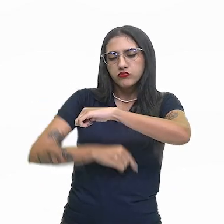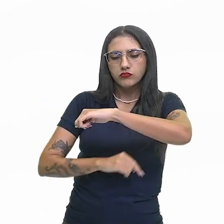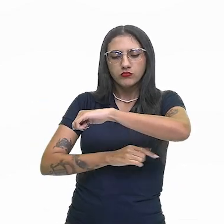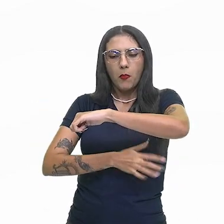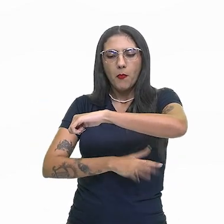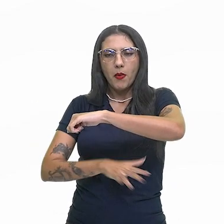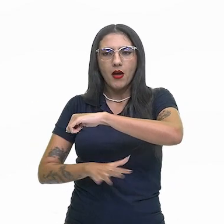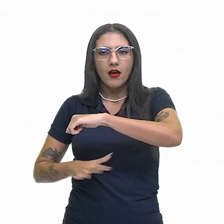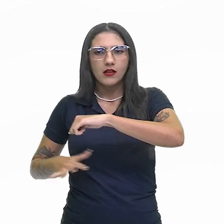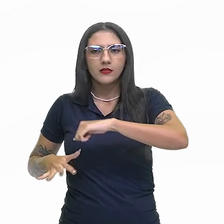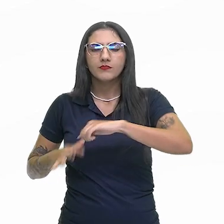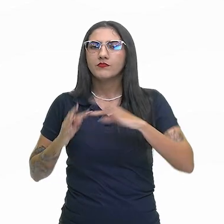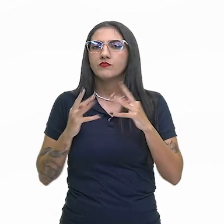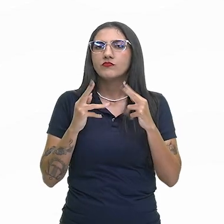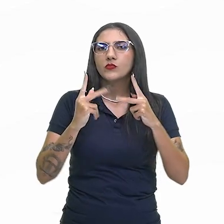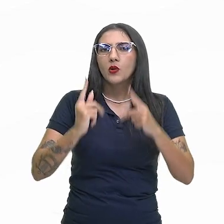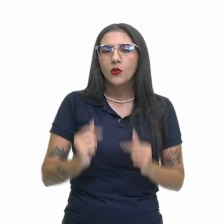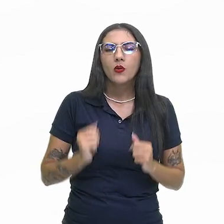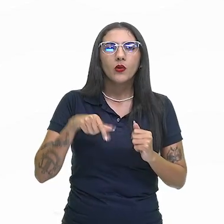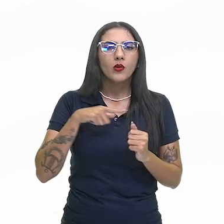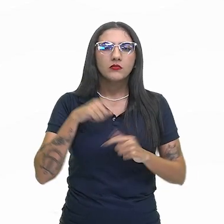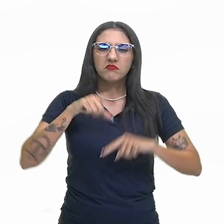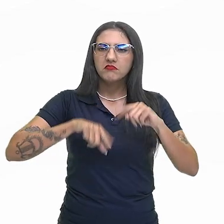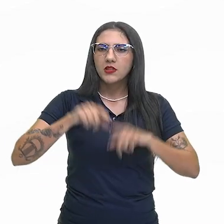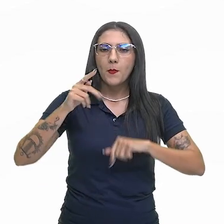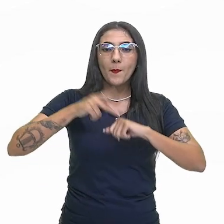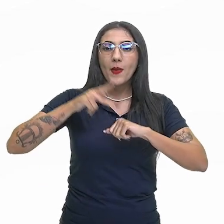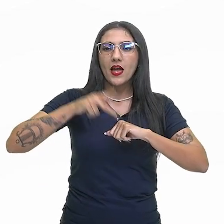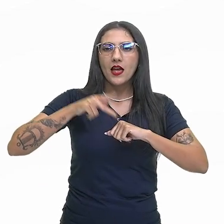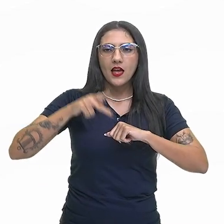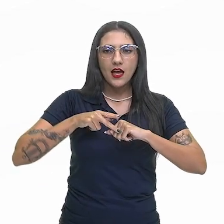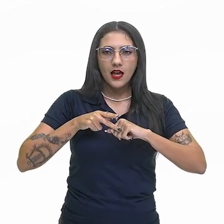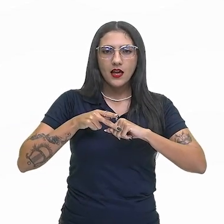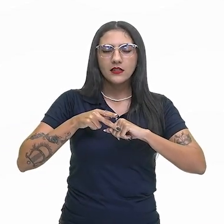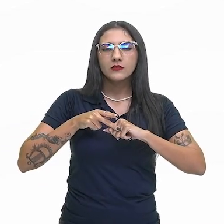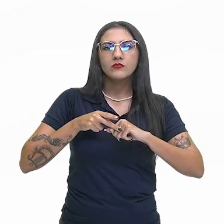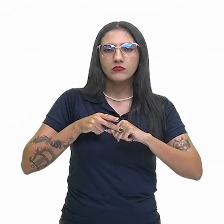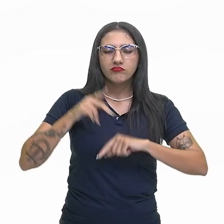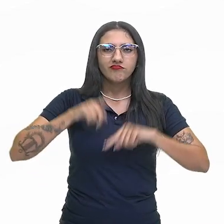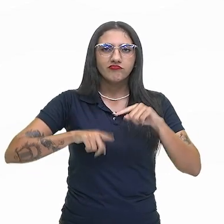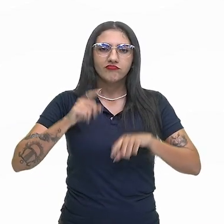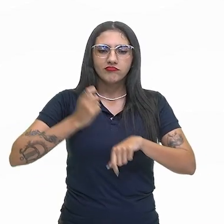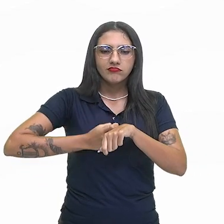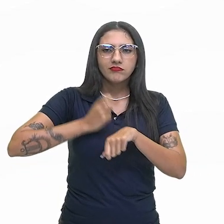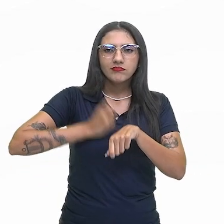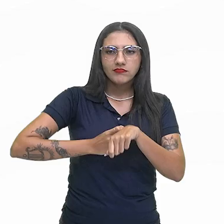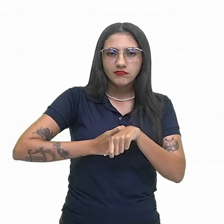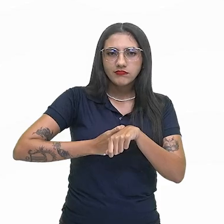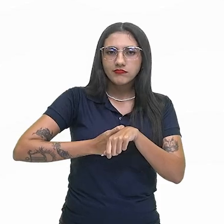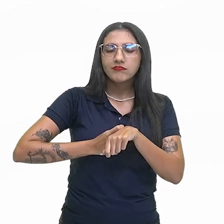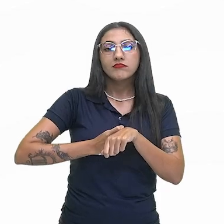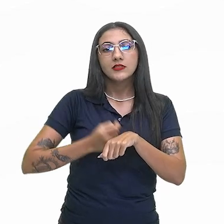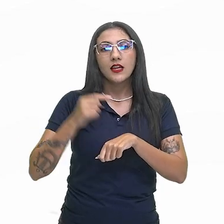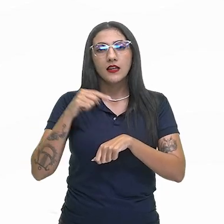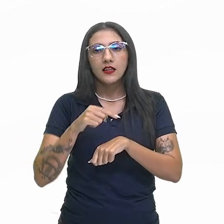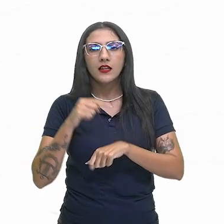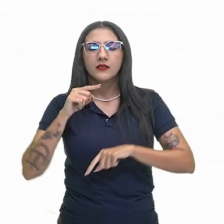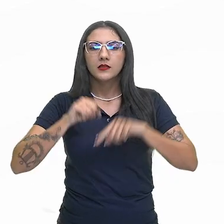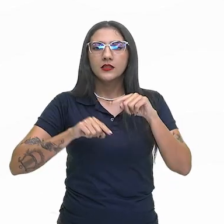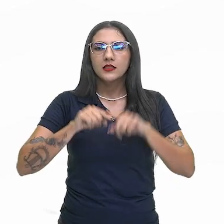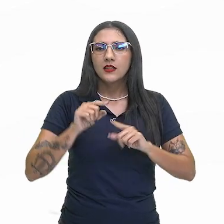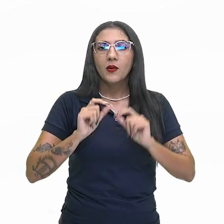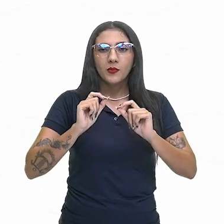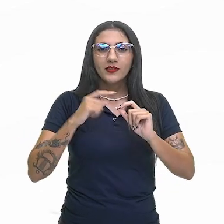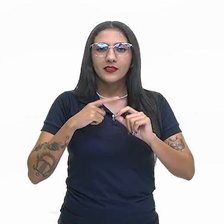oceanos. Todos eles são formados por essas rochas, por essa parte sólida, que é onde estão lá presentes